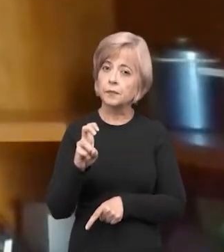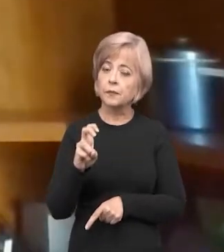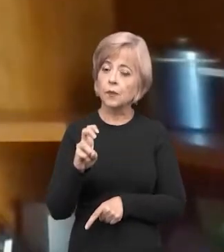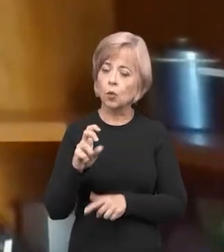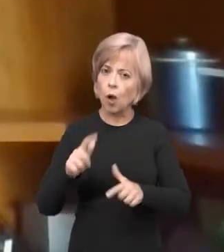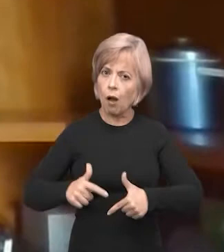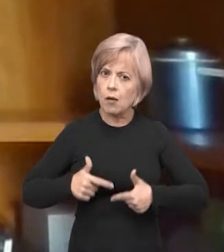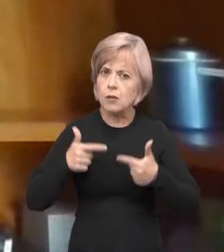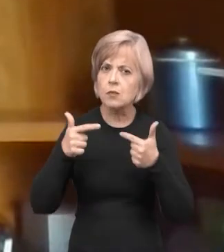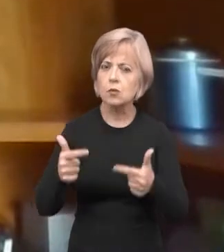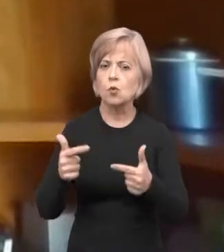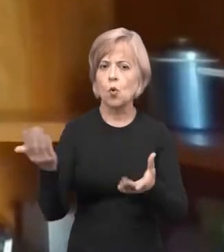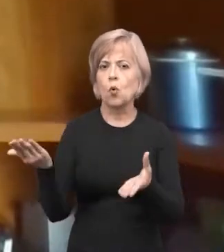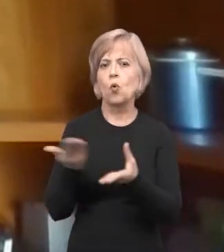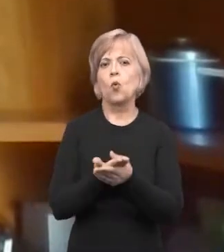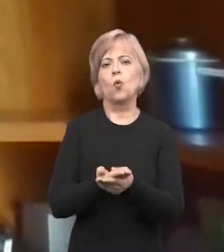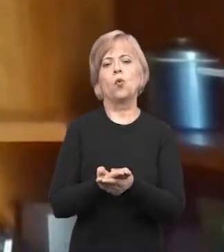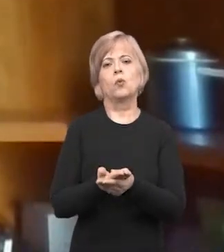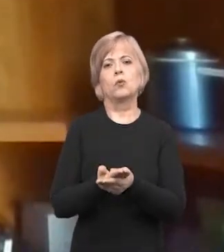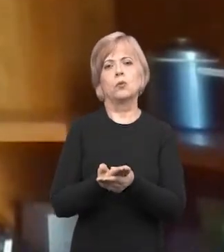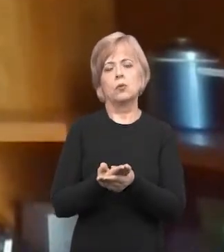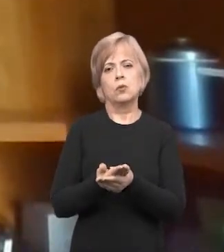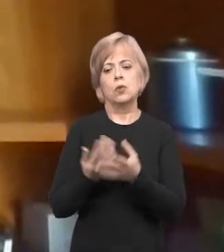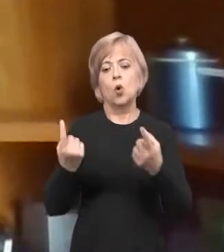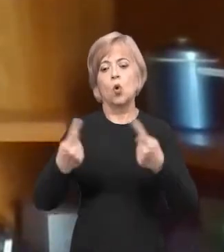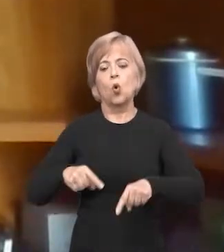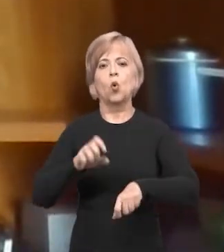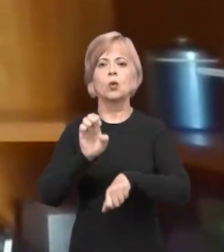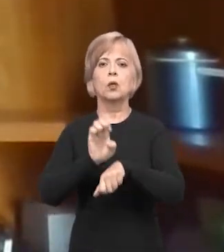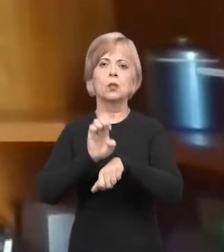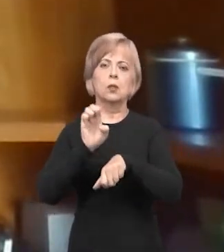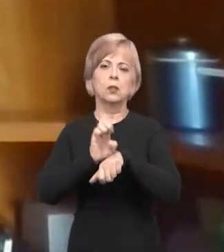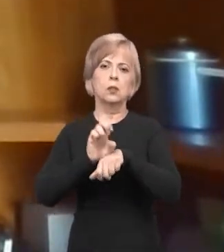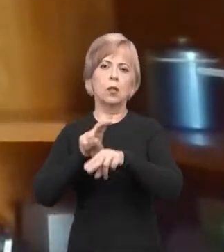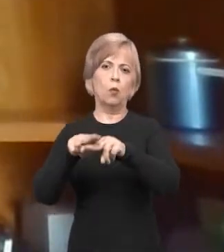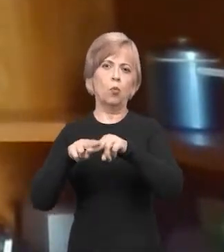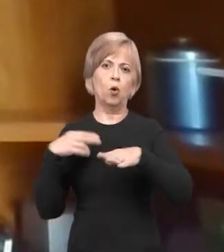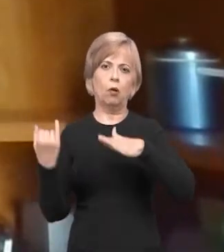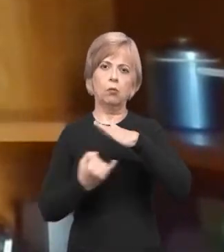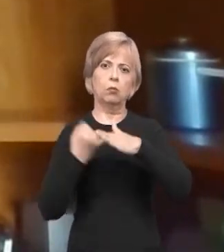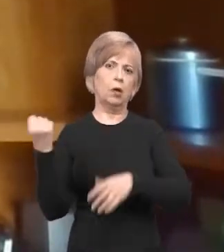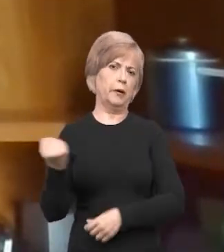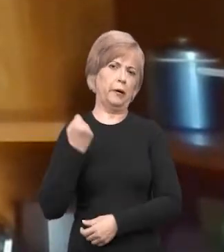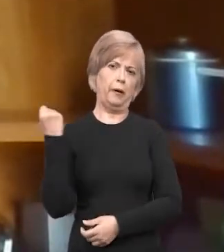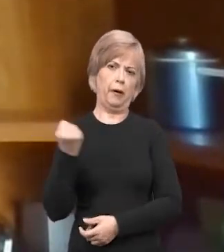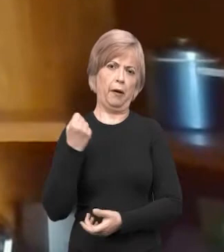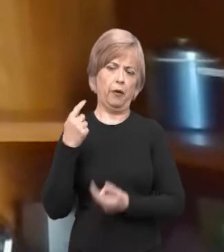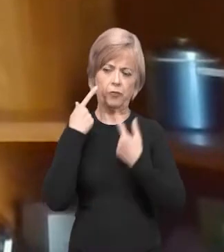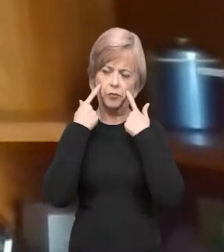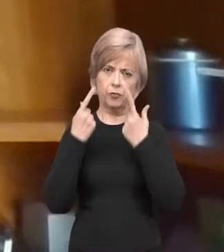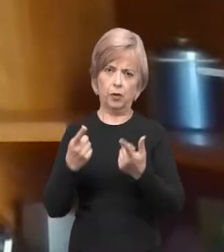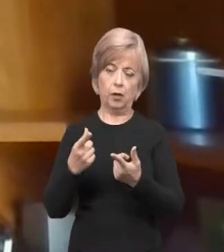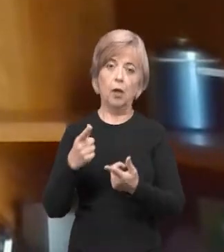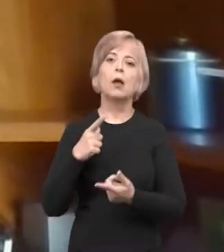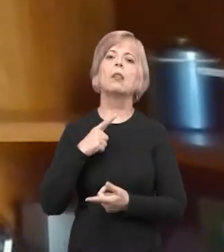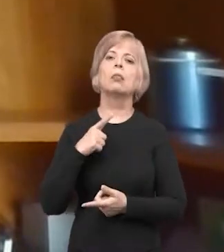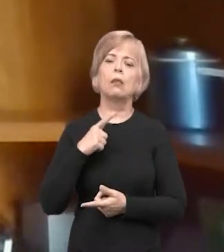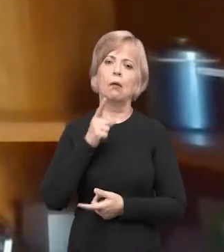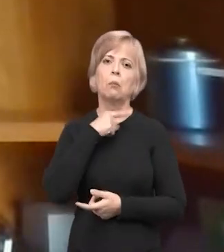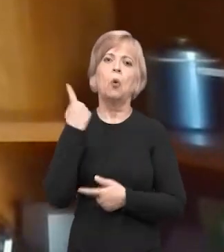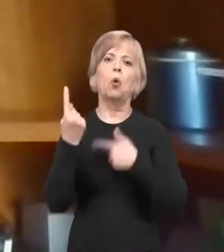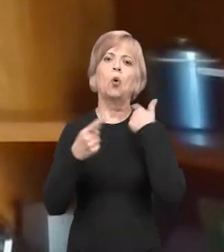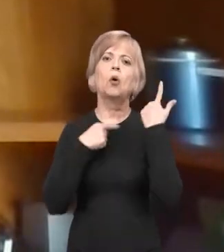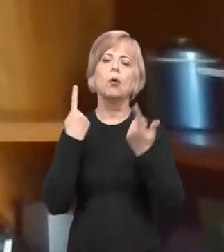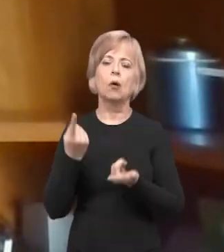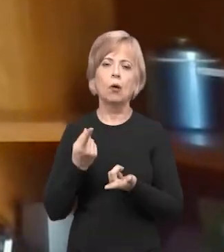de responsabilidade civil contra o Estado por essa institucionalização tão grave que ocorreu. Inclusive, ocorreram alguns